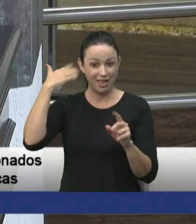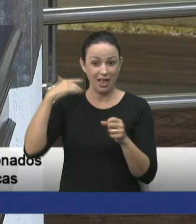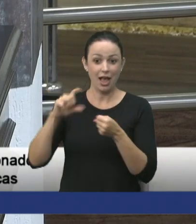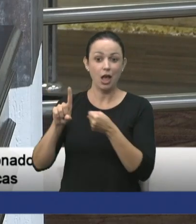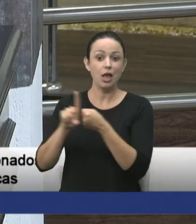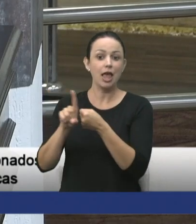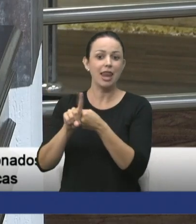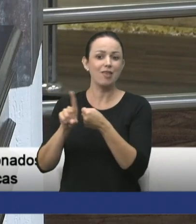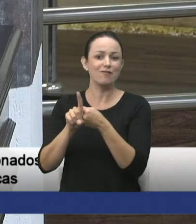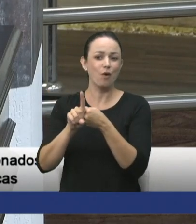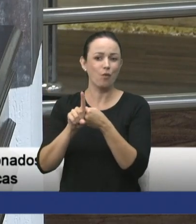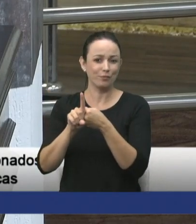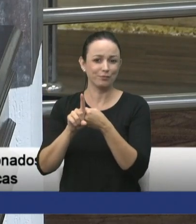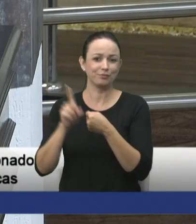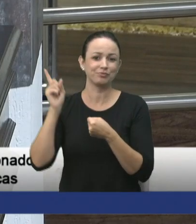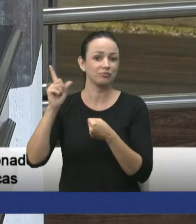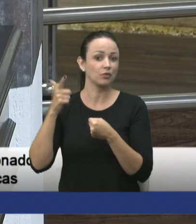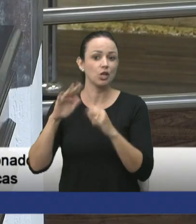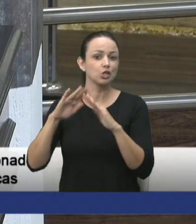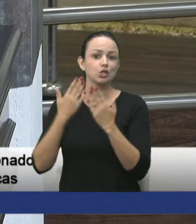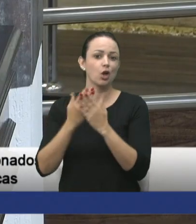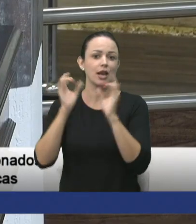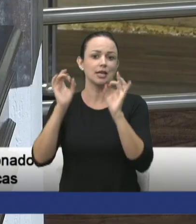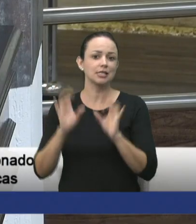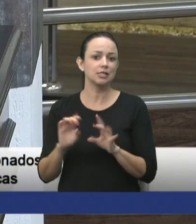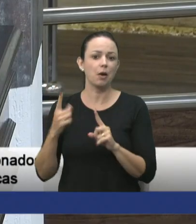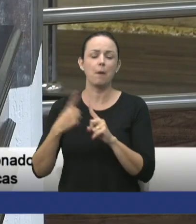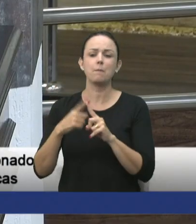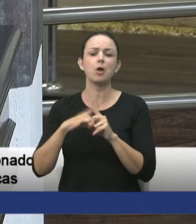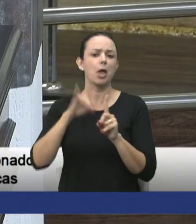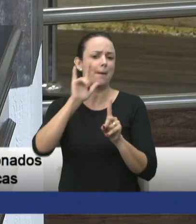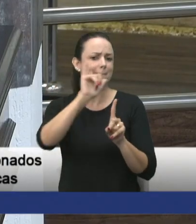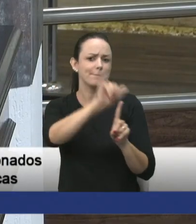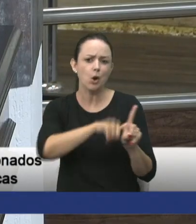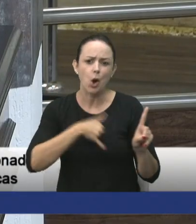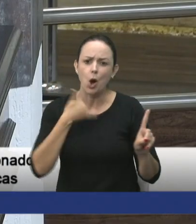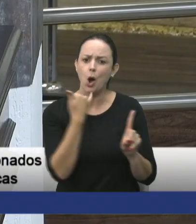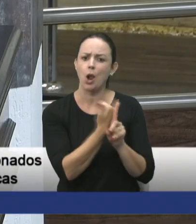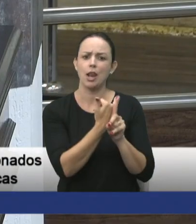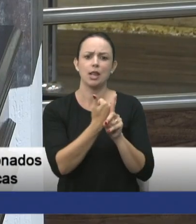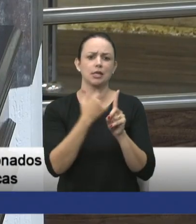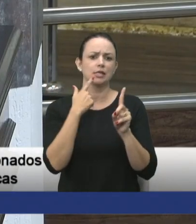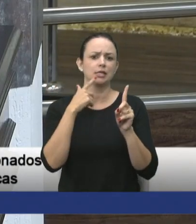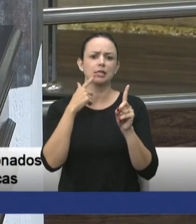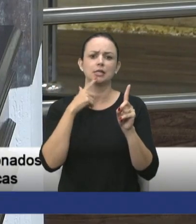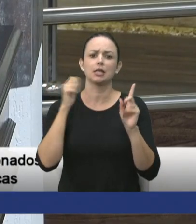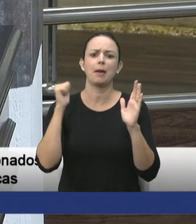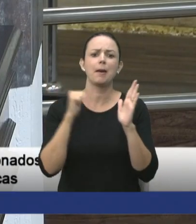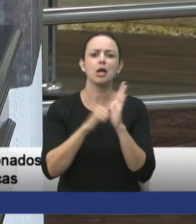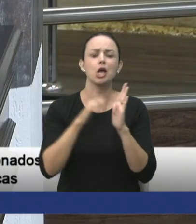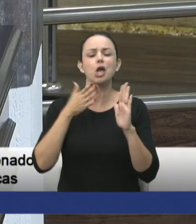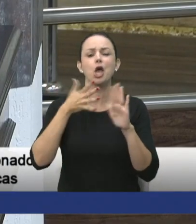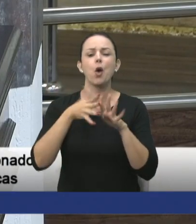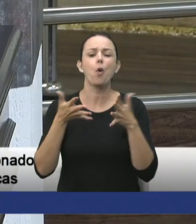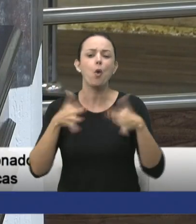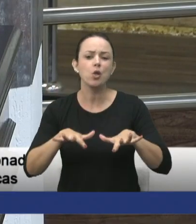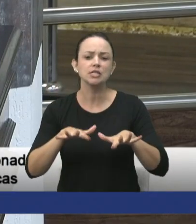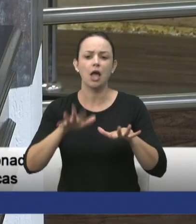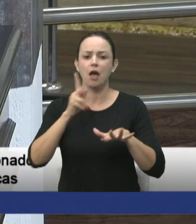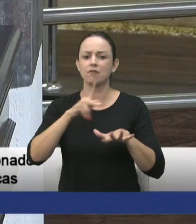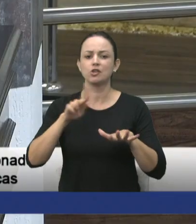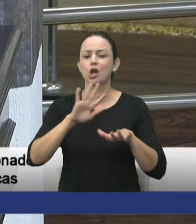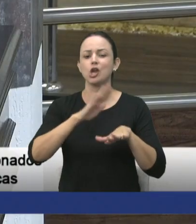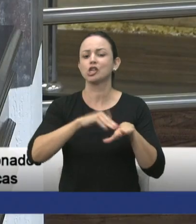estar numa escola especial, mas ele necessitou por causa do bullying, porque batia na porta a inclusão, a professora não convidava a